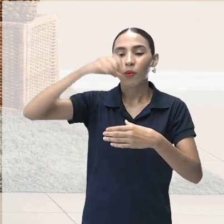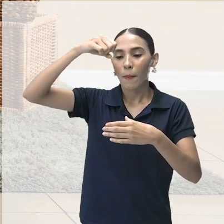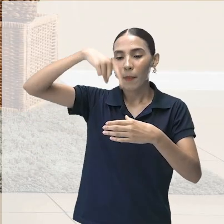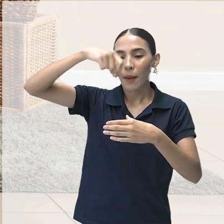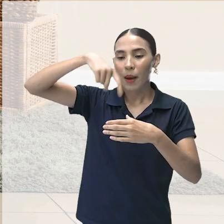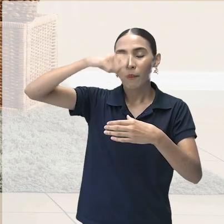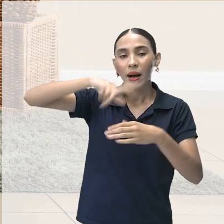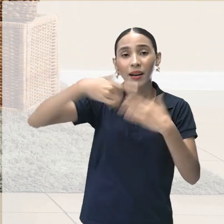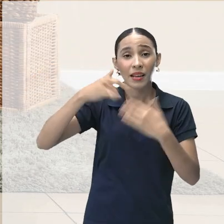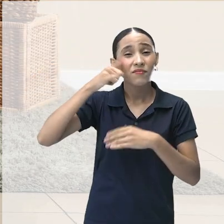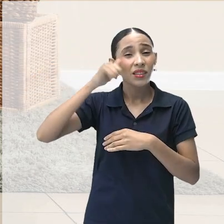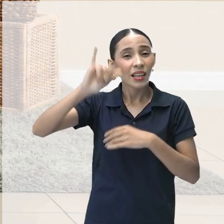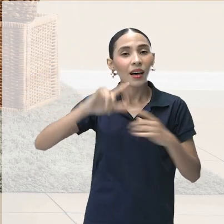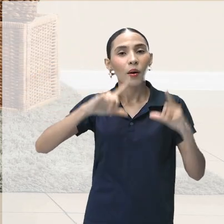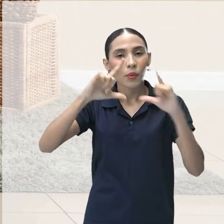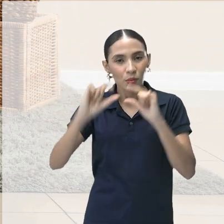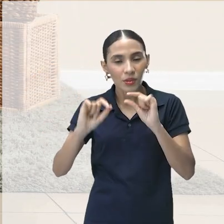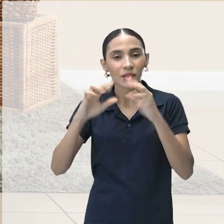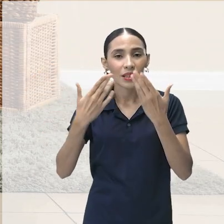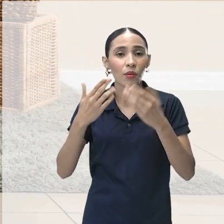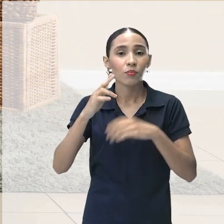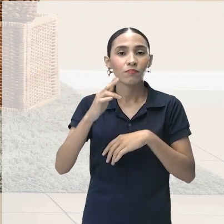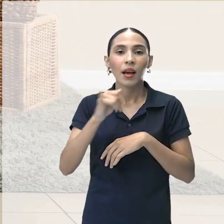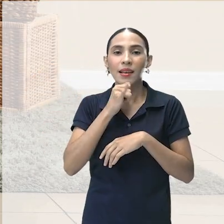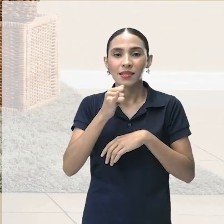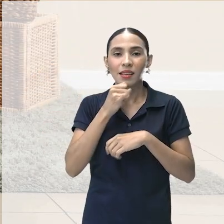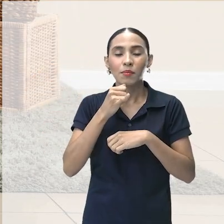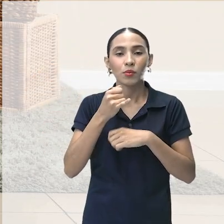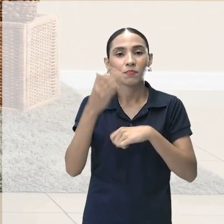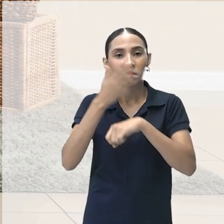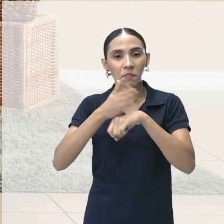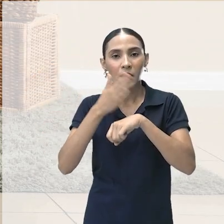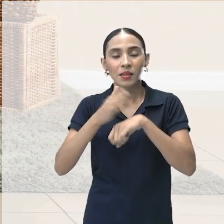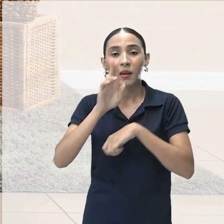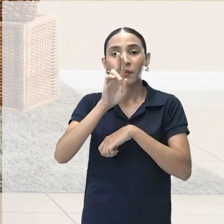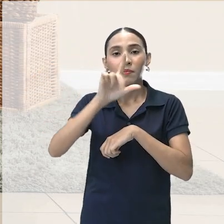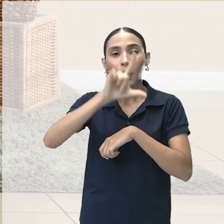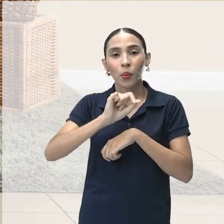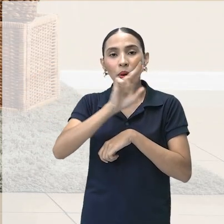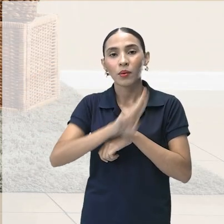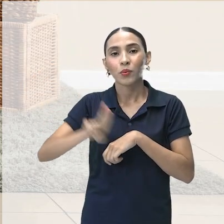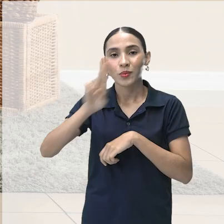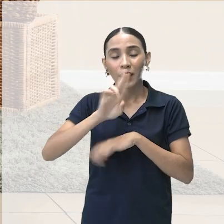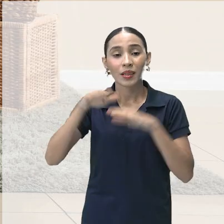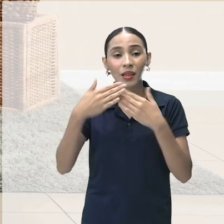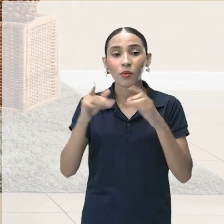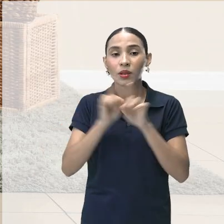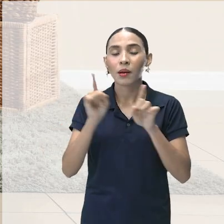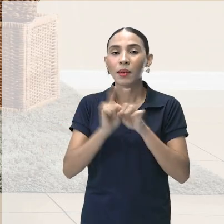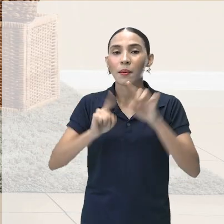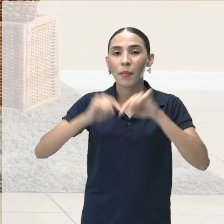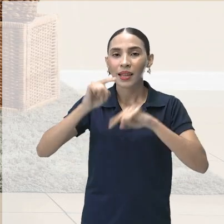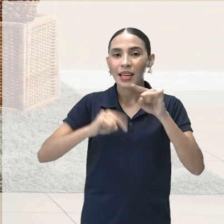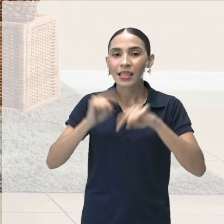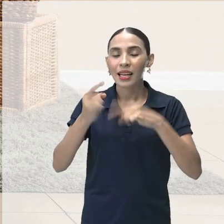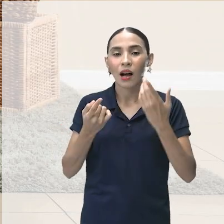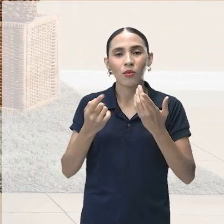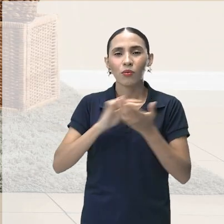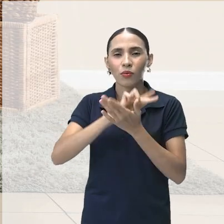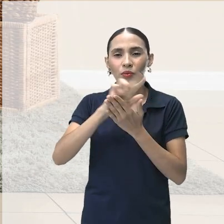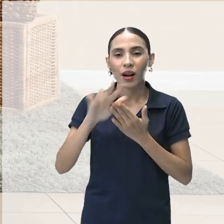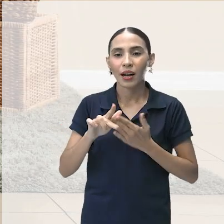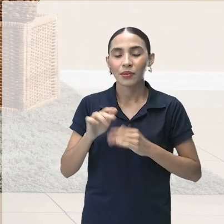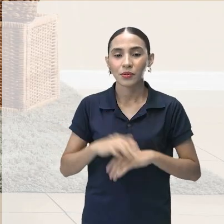algum dos exemplos da prática do reduzir, além também de reduzir itens descartáveis, como entre